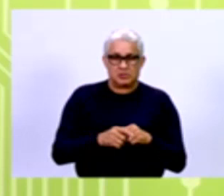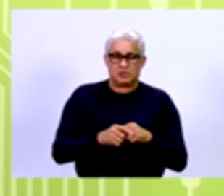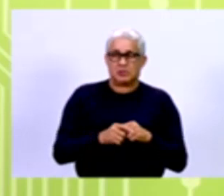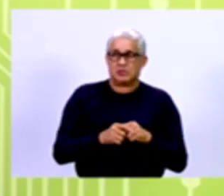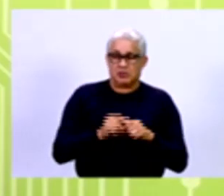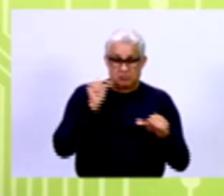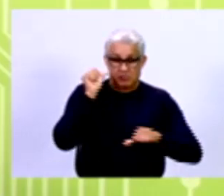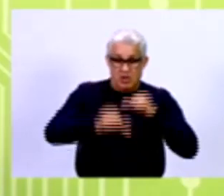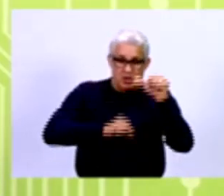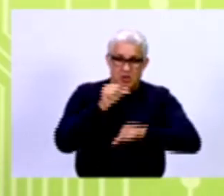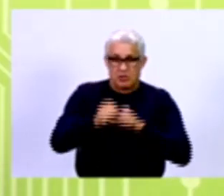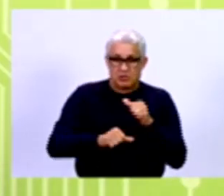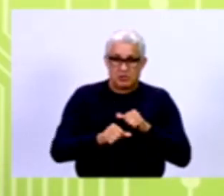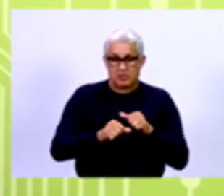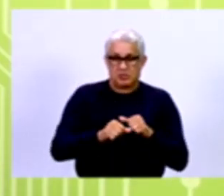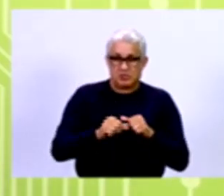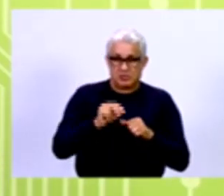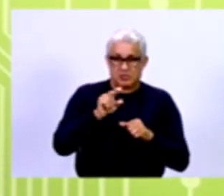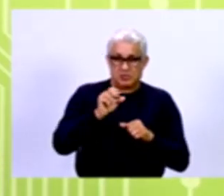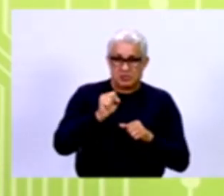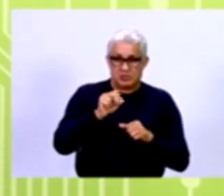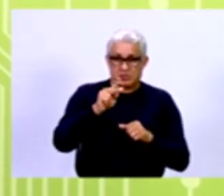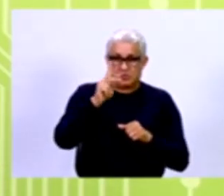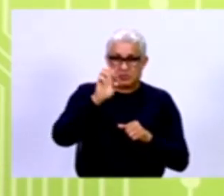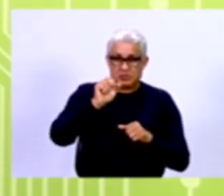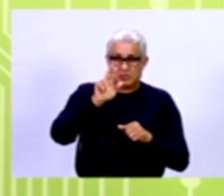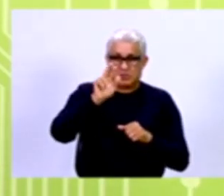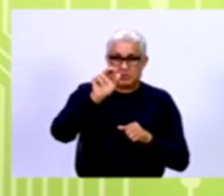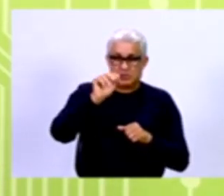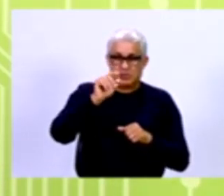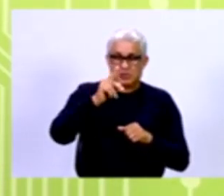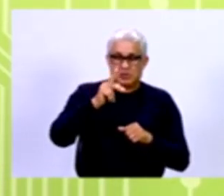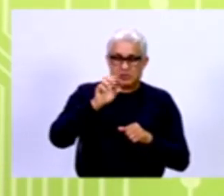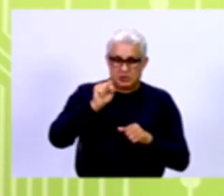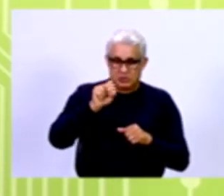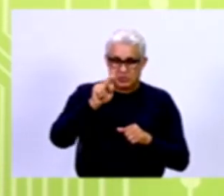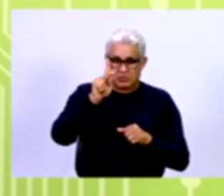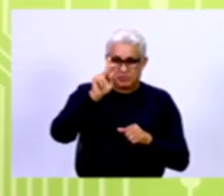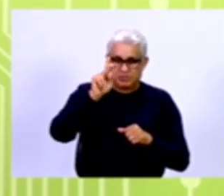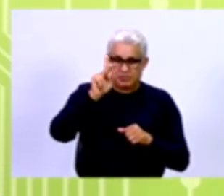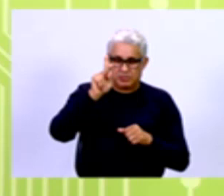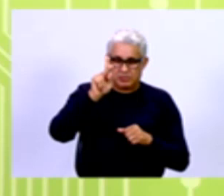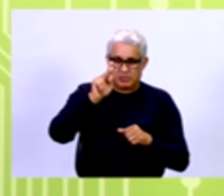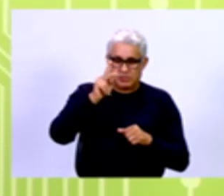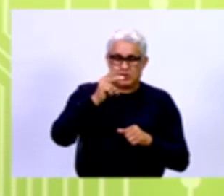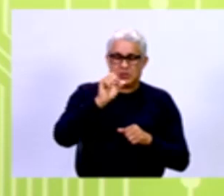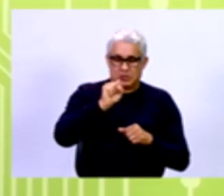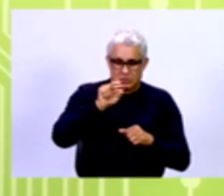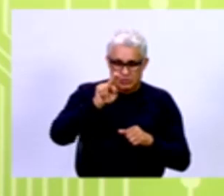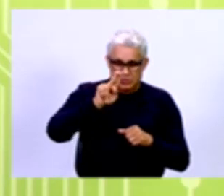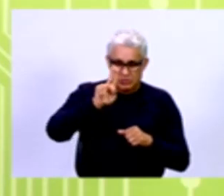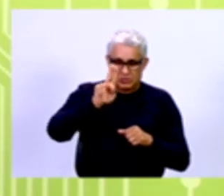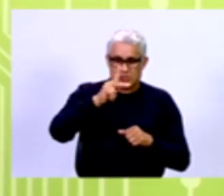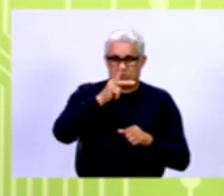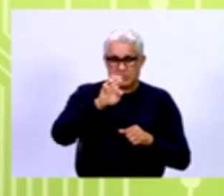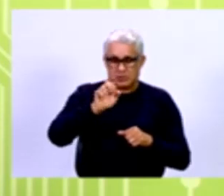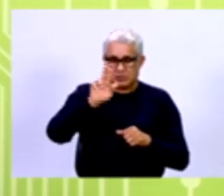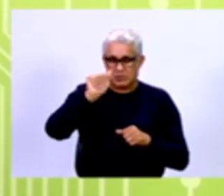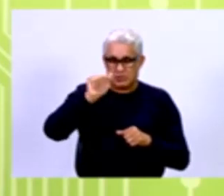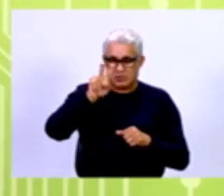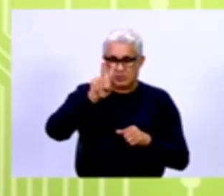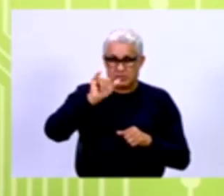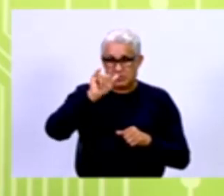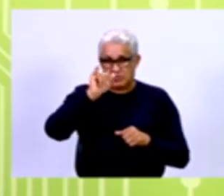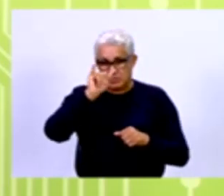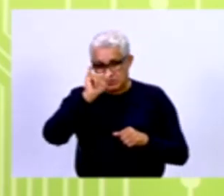superávit para déficit, e torna o país, como a professora comentou, mais arriscado. É mais